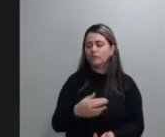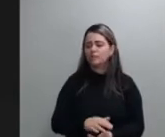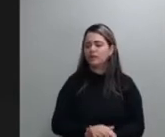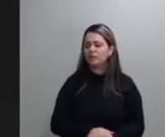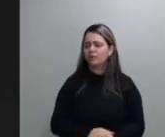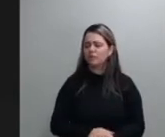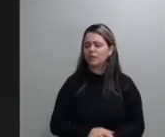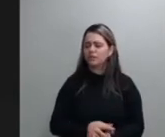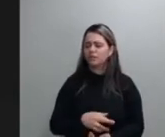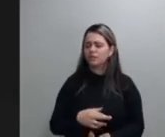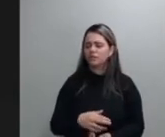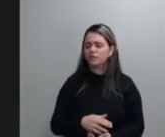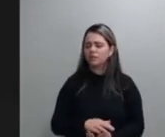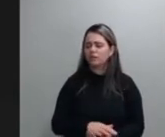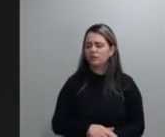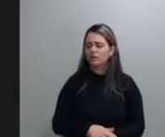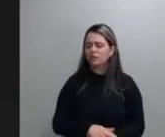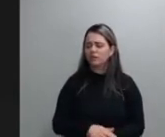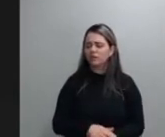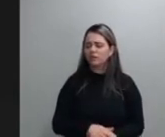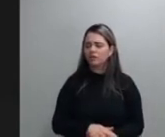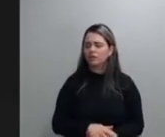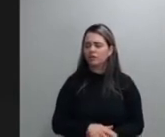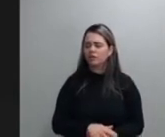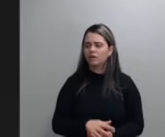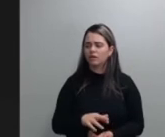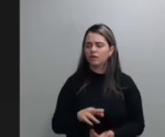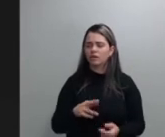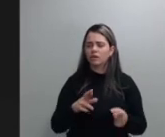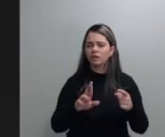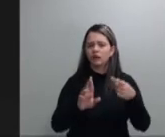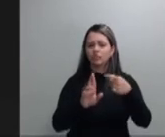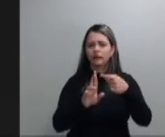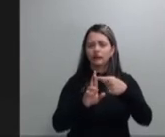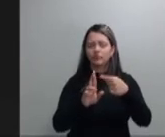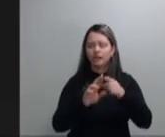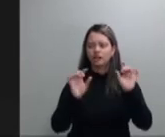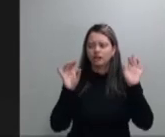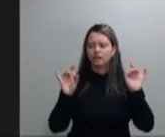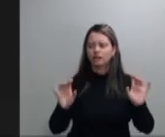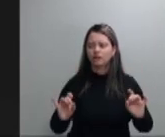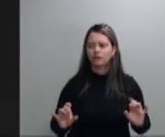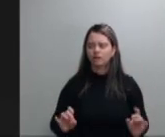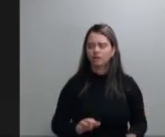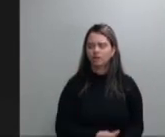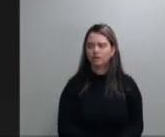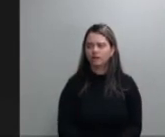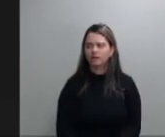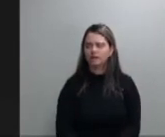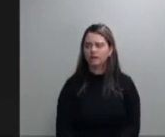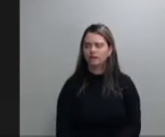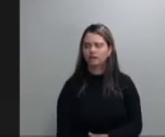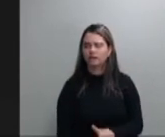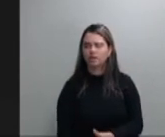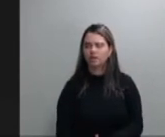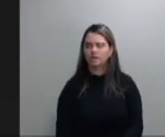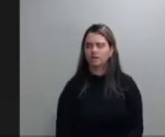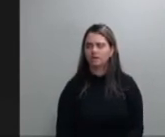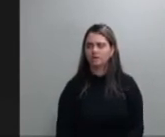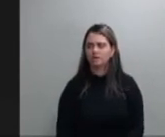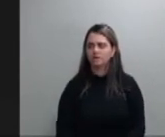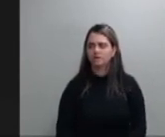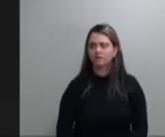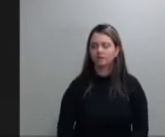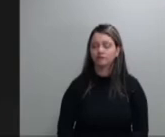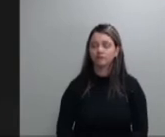o senhor relator ministro Napoleão em uma primeira apreciação negou o seguimento ao recurso conforme decisão